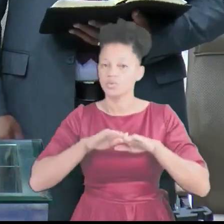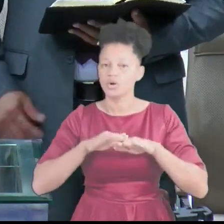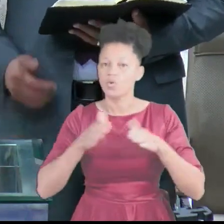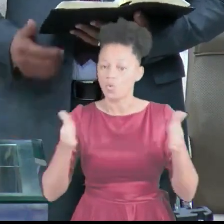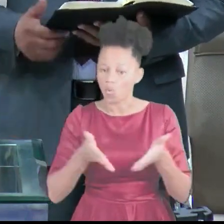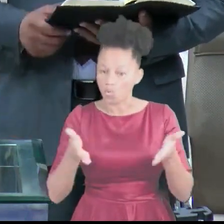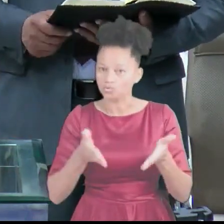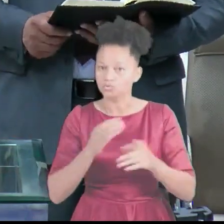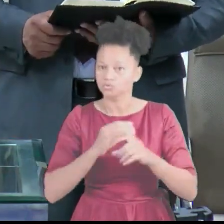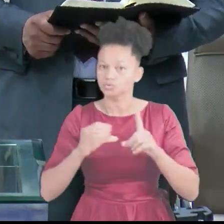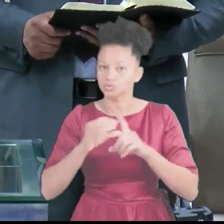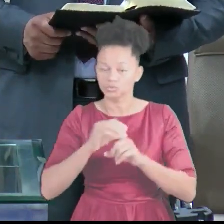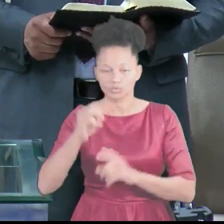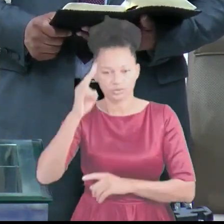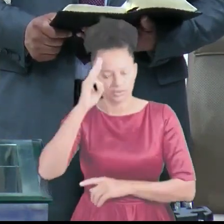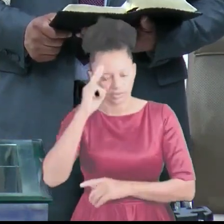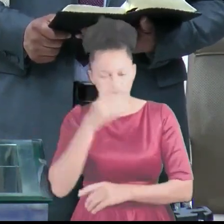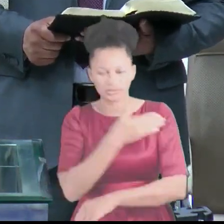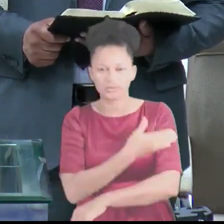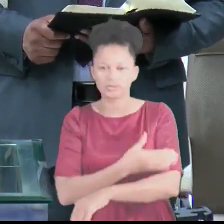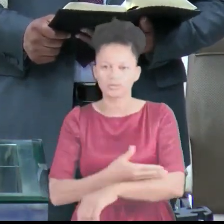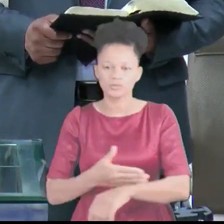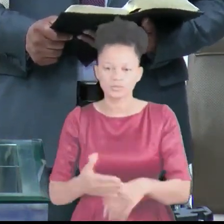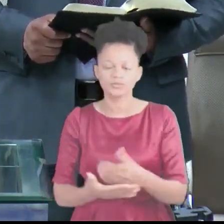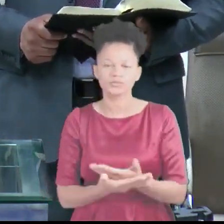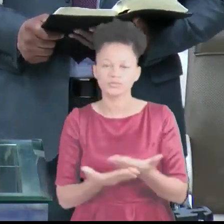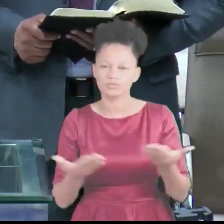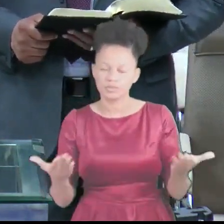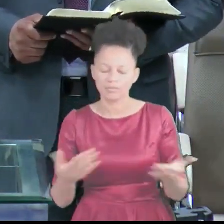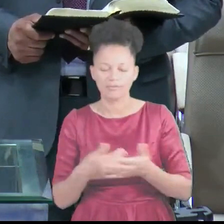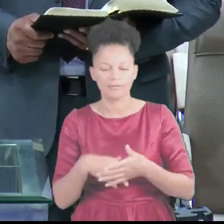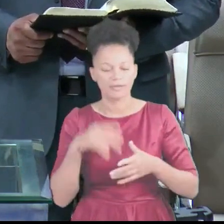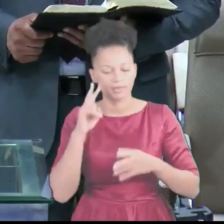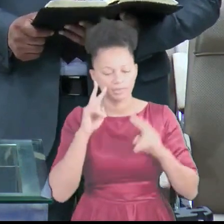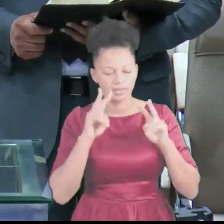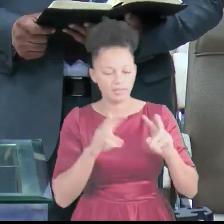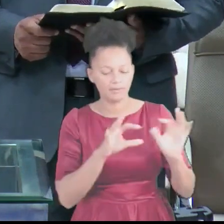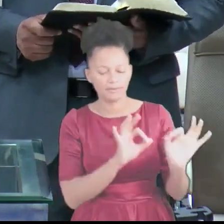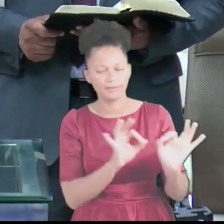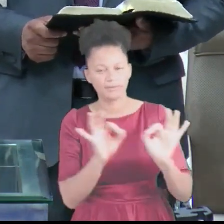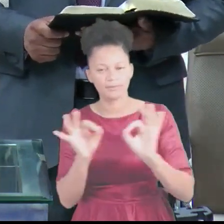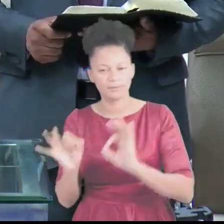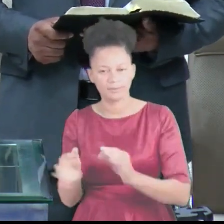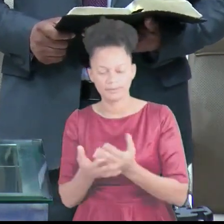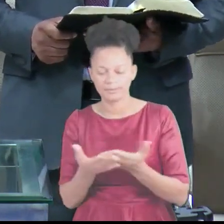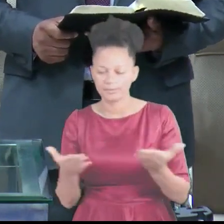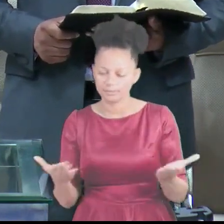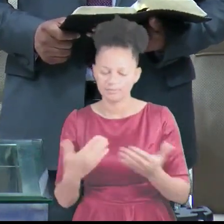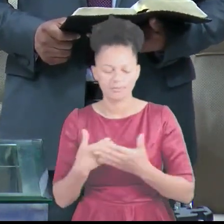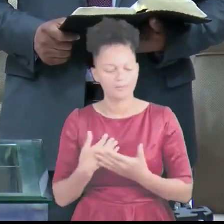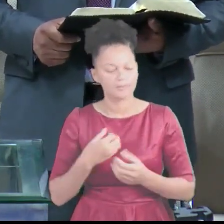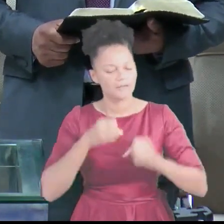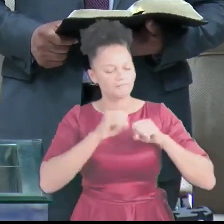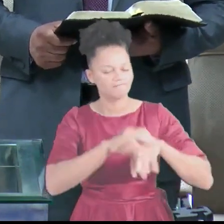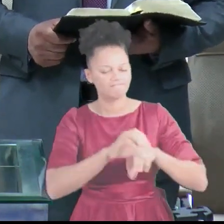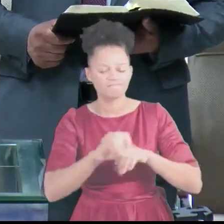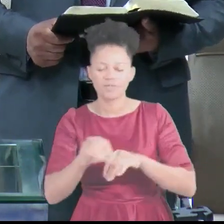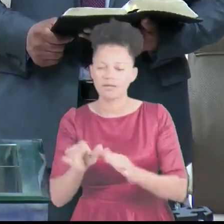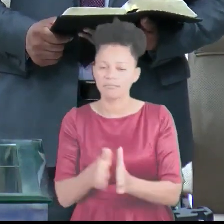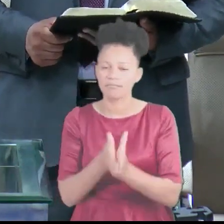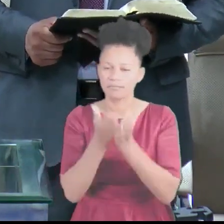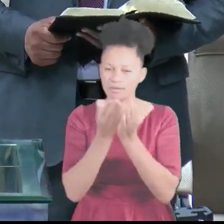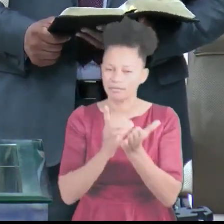terça-feira, onde todos nós costumamos estar para ouvir o nosso querido pastor, a nos alimentar com a santa palavra de